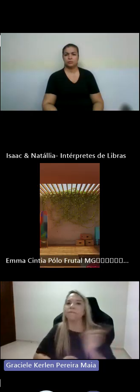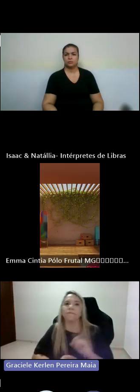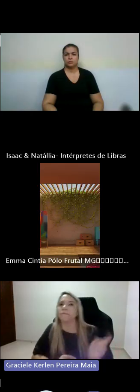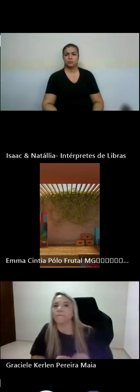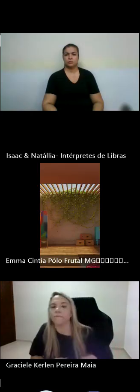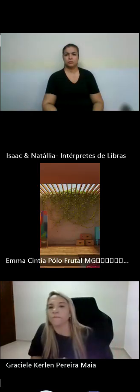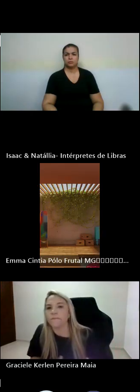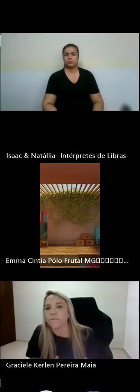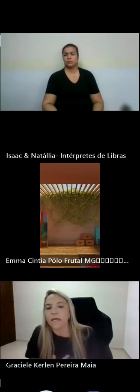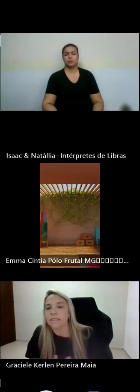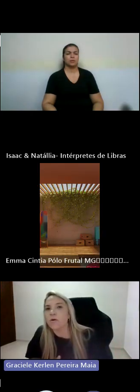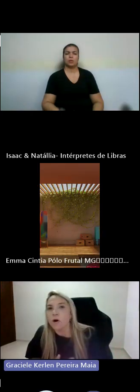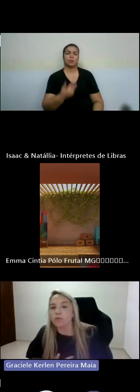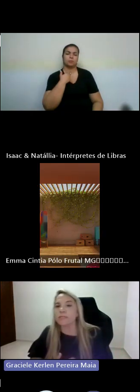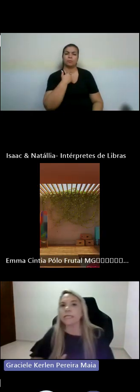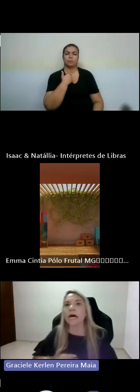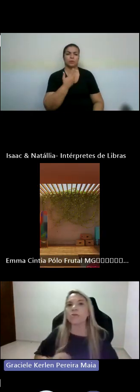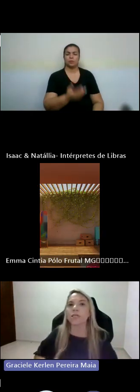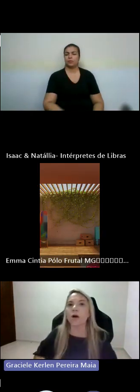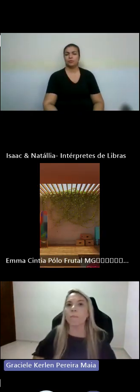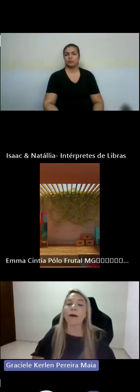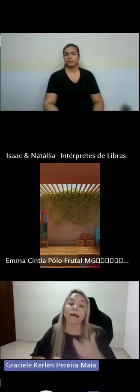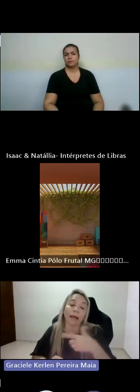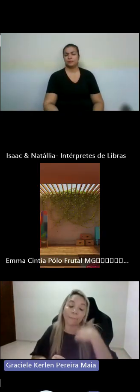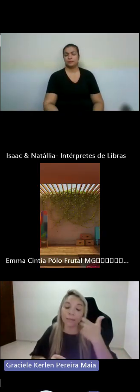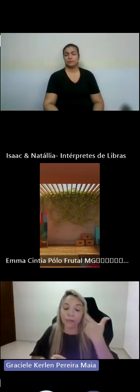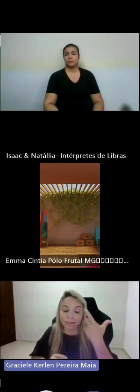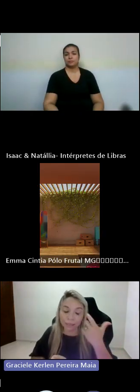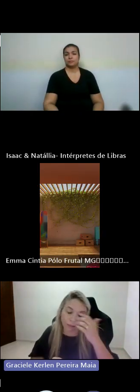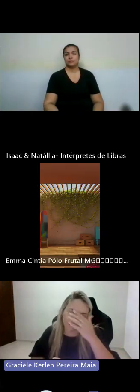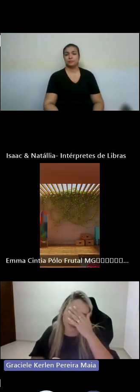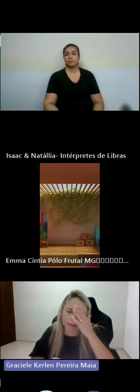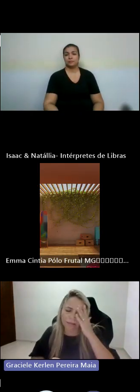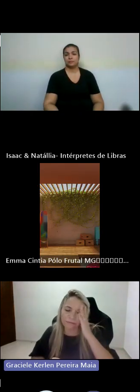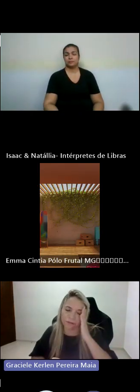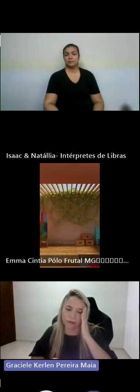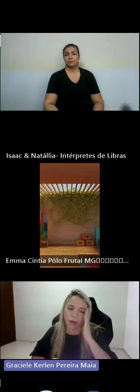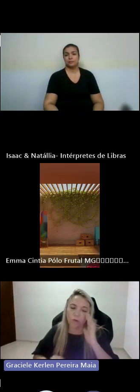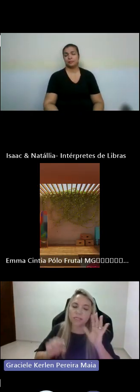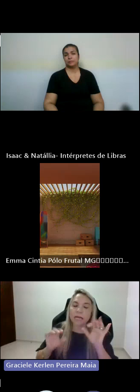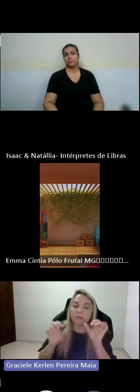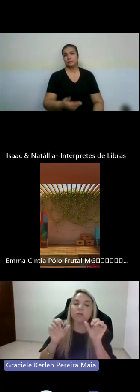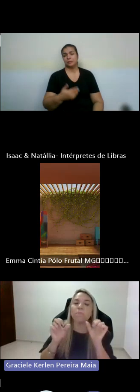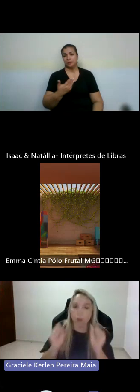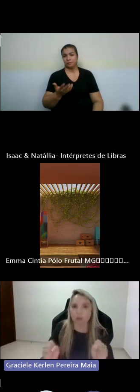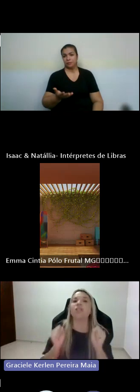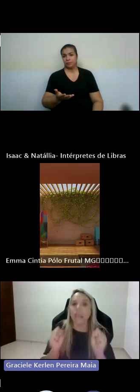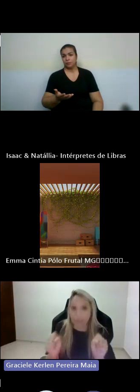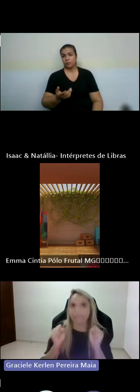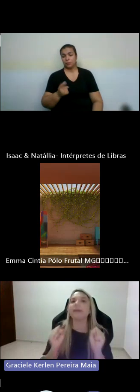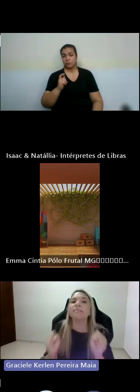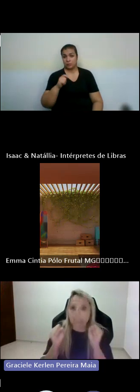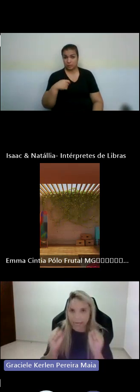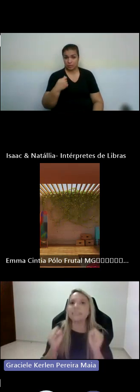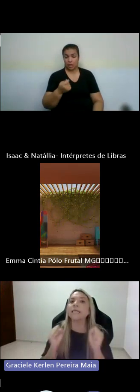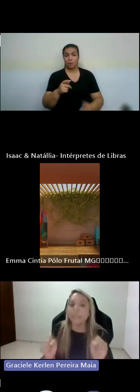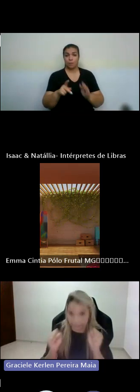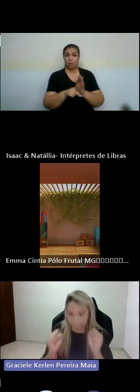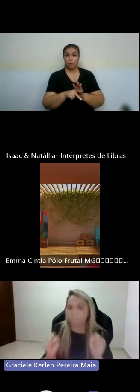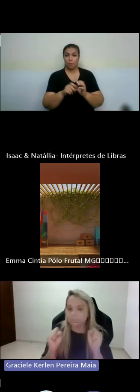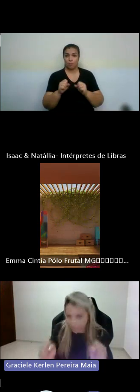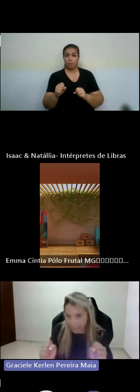Não. Não. Errado. O sinal de não pode... Sim, enfim. O sinal de pode, ele vai ser